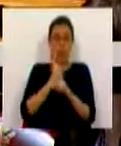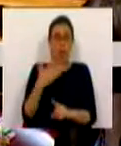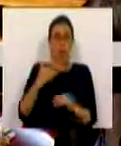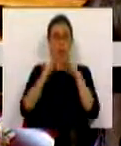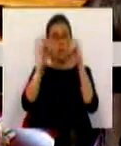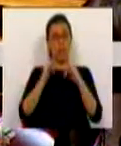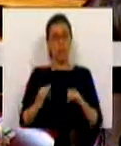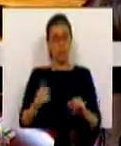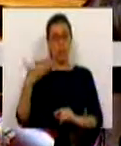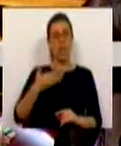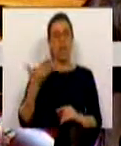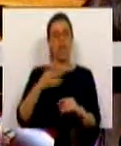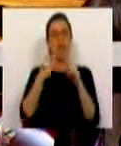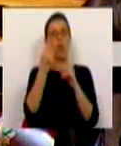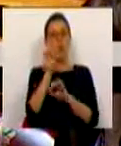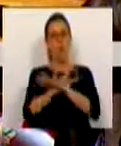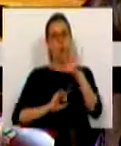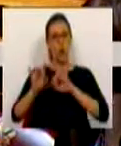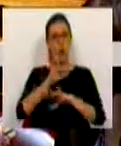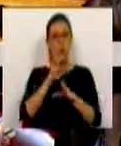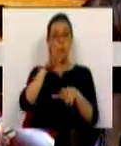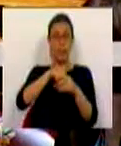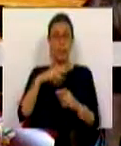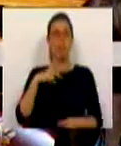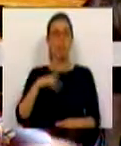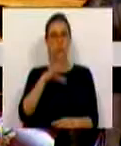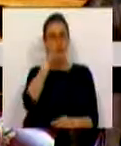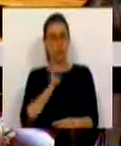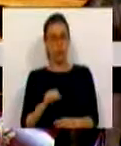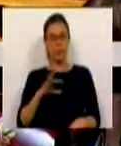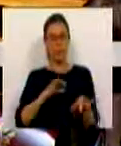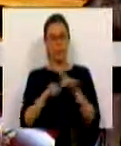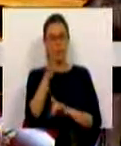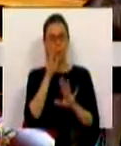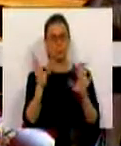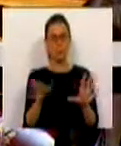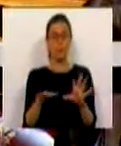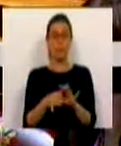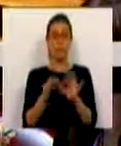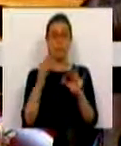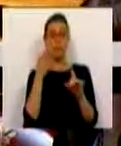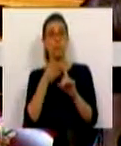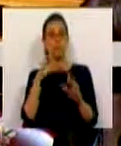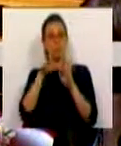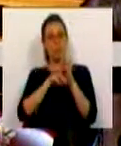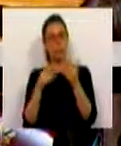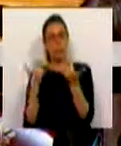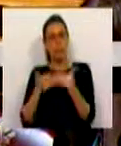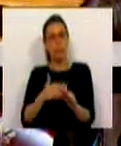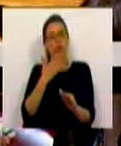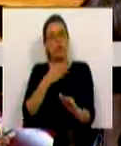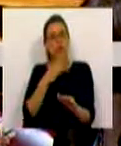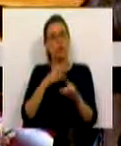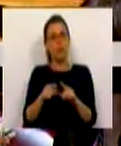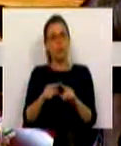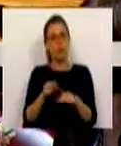direito internacional e do direito da União Europeia que vincula o Estado português. Senhoras e senhores deputados, trata-se, em concreto, de regular uma restrição